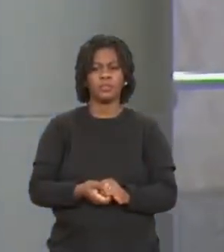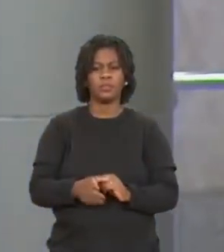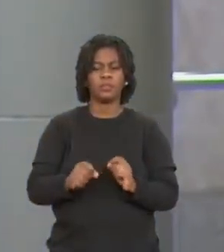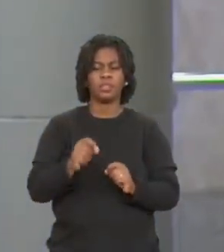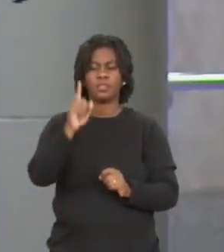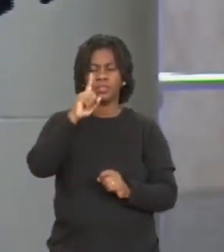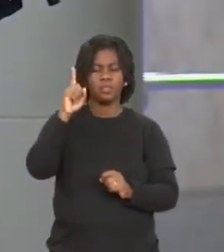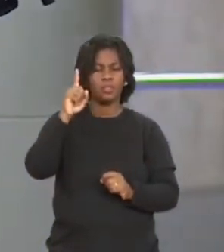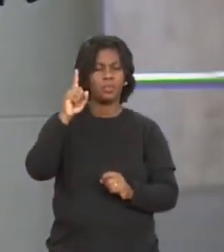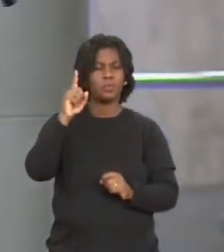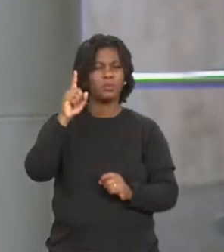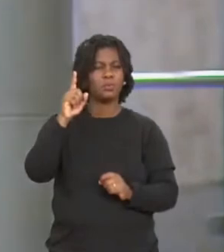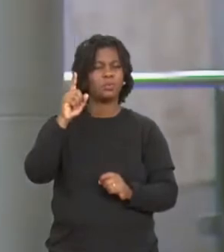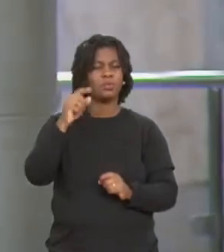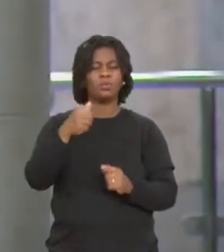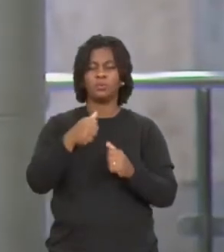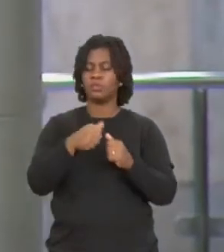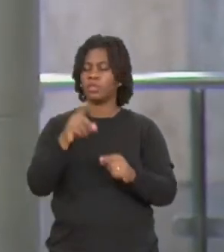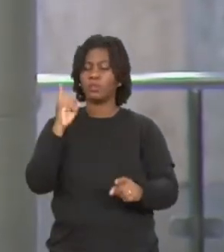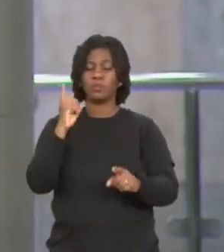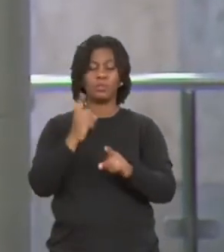que precisa voltar a achar?